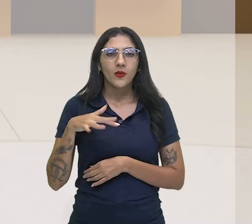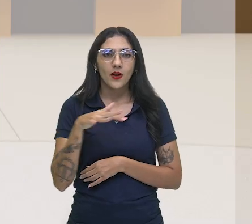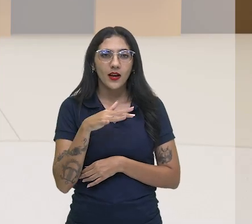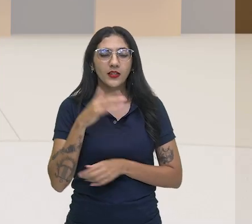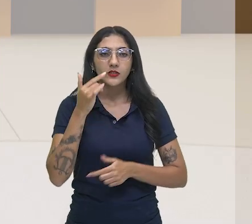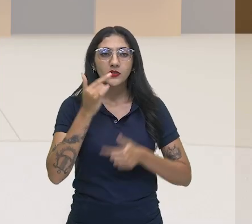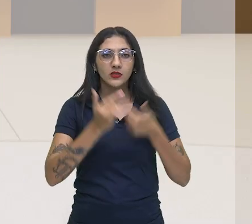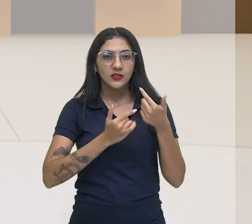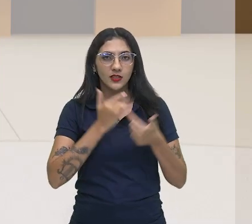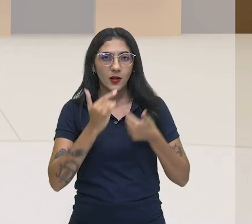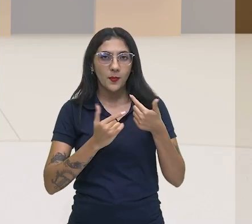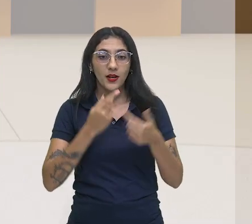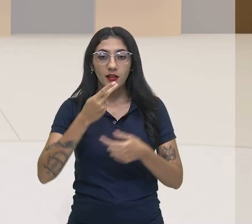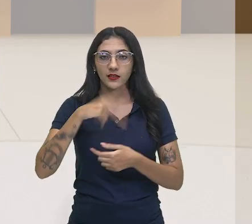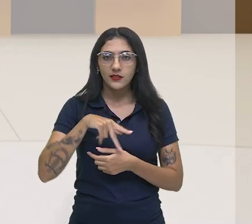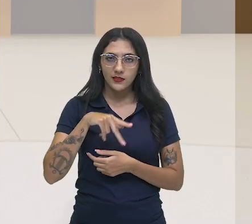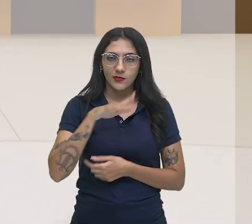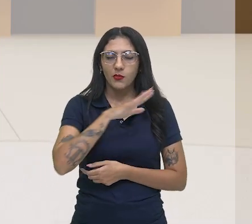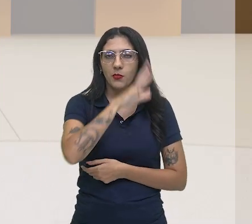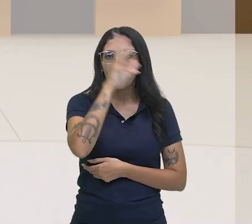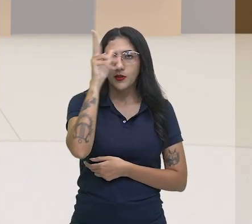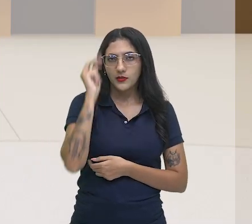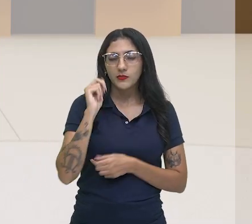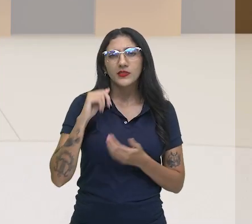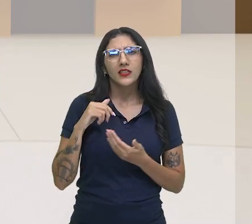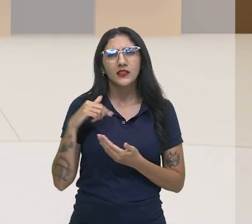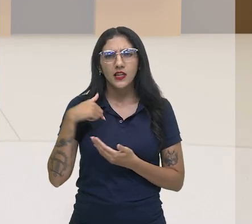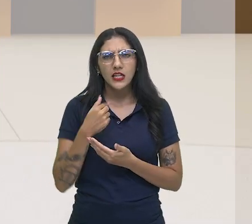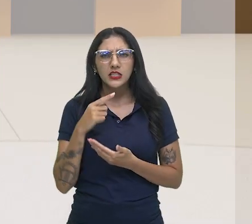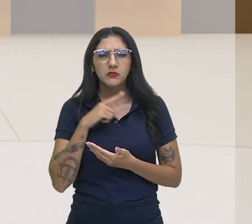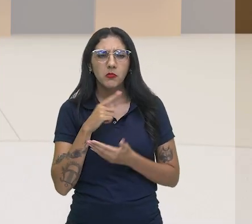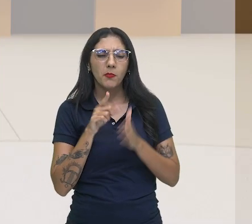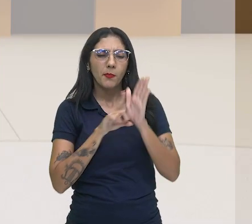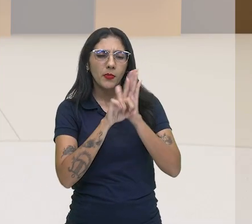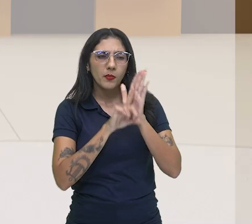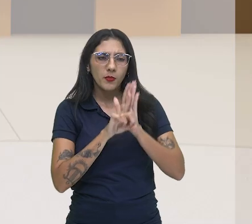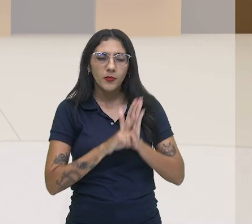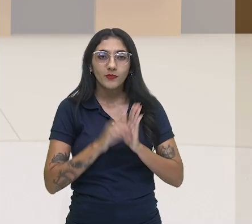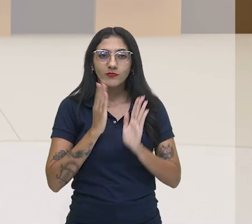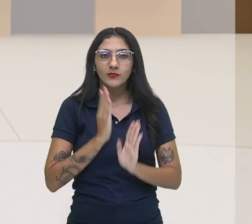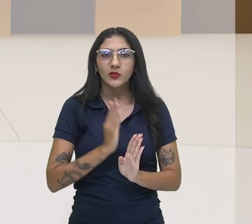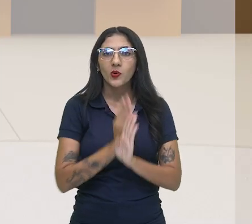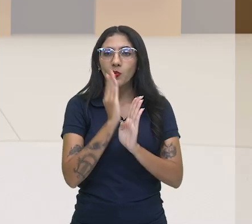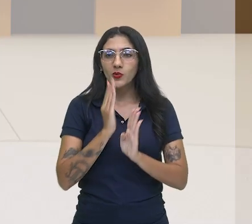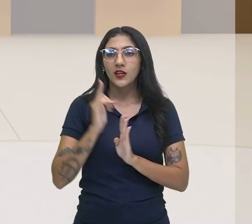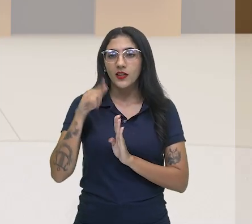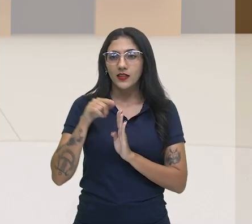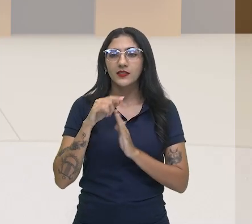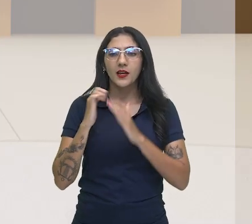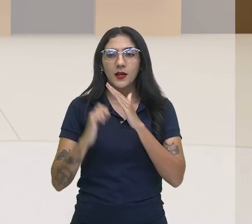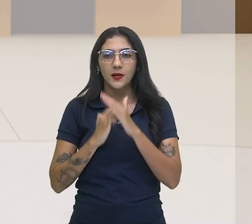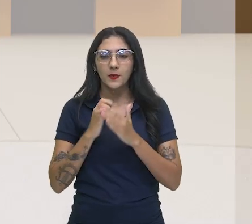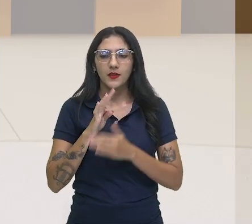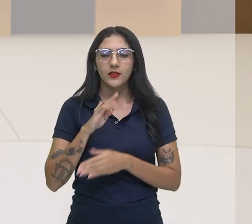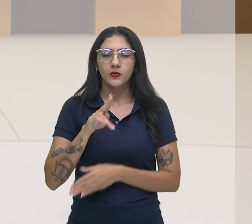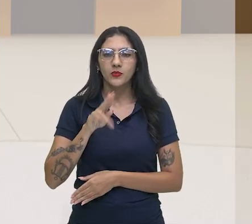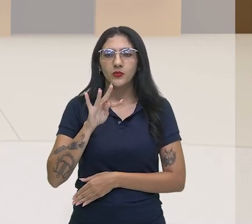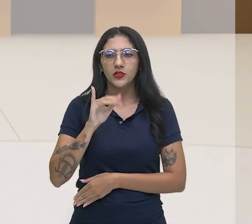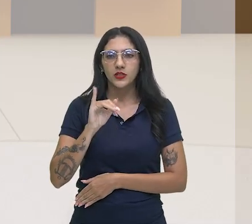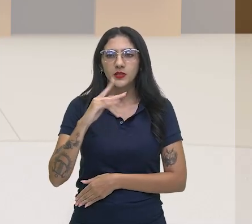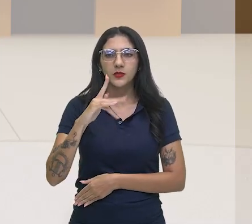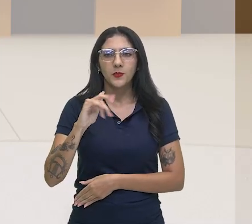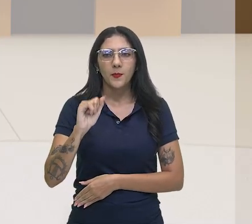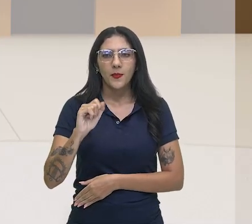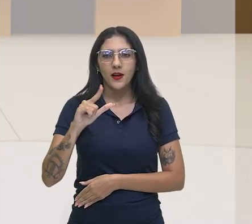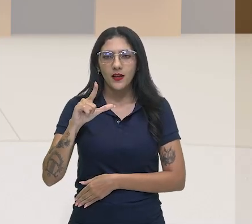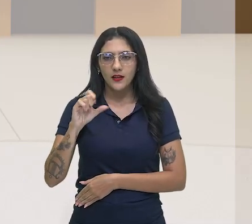de trabalho no Amazonas. E aí nós fomos investigar, saber a respeito disso e encontramos a empresa Tutplast. Vocês viram aí o processo